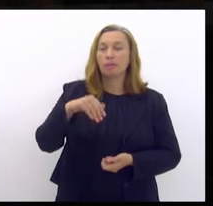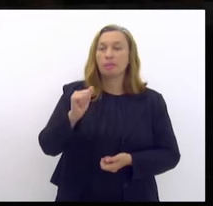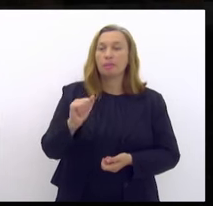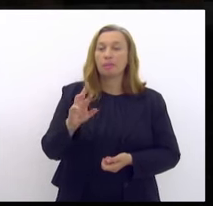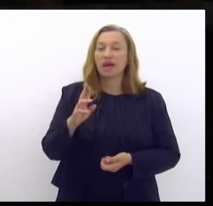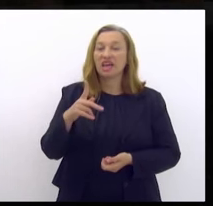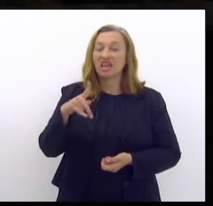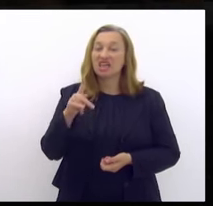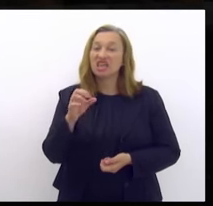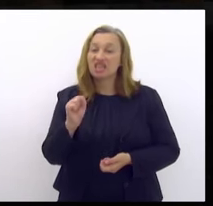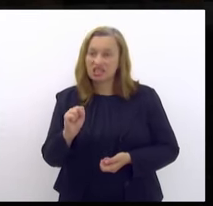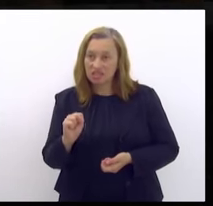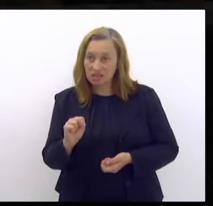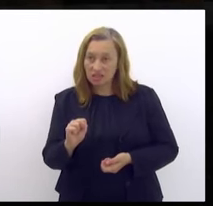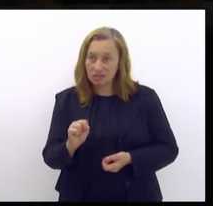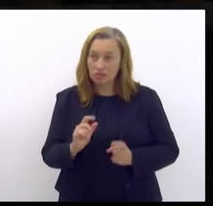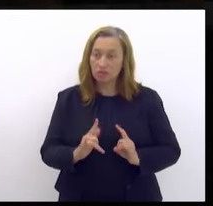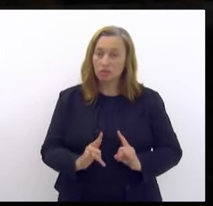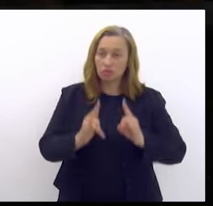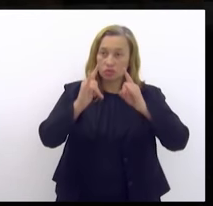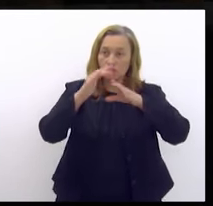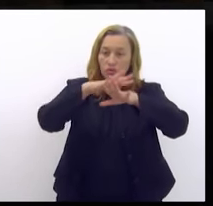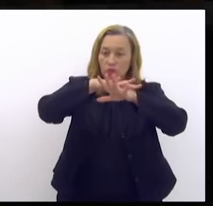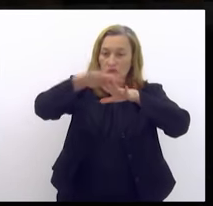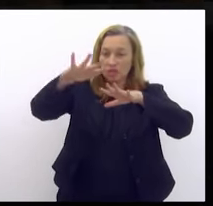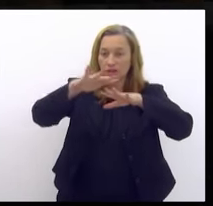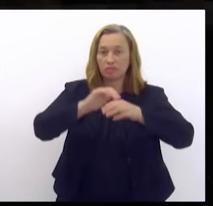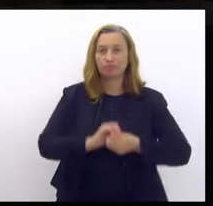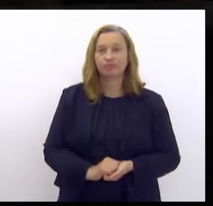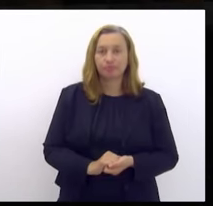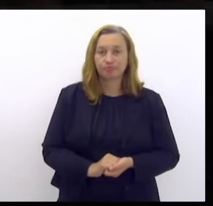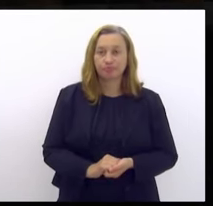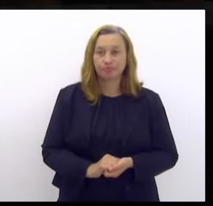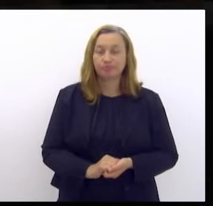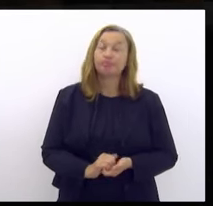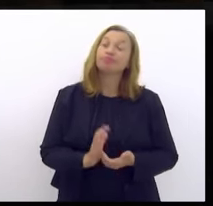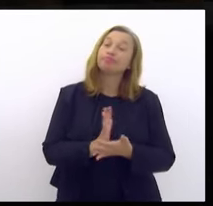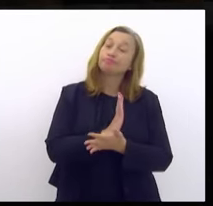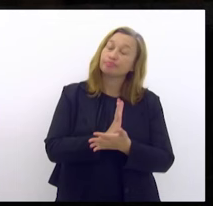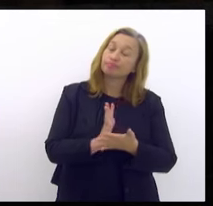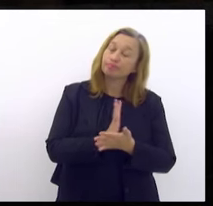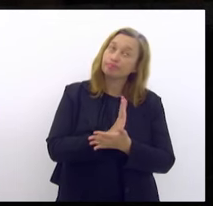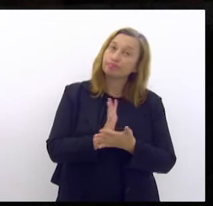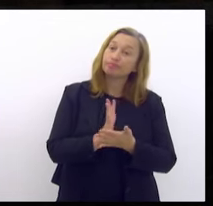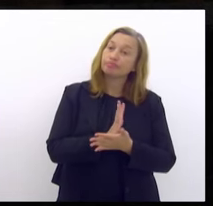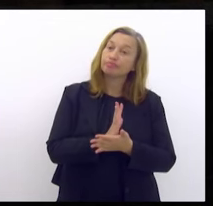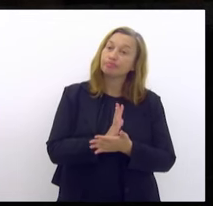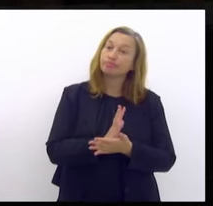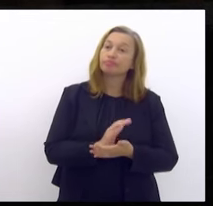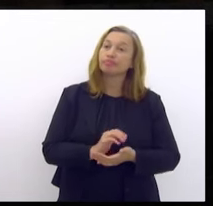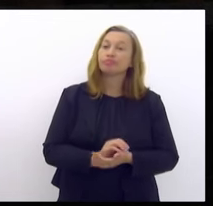fundação, telhado. E até muitas vezes em penas.